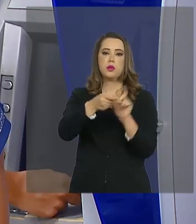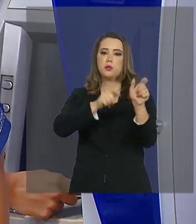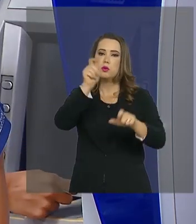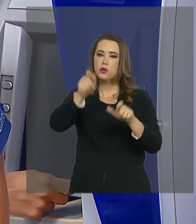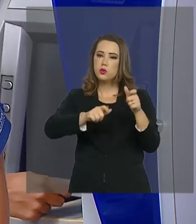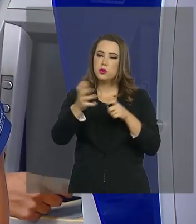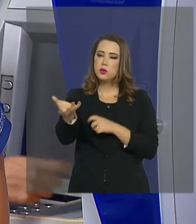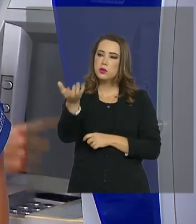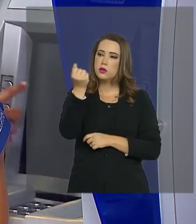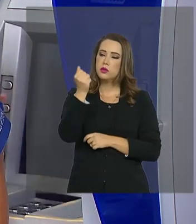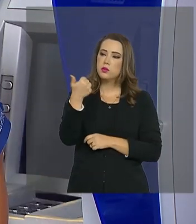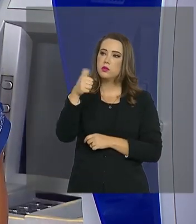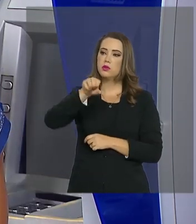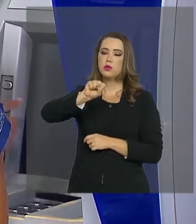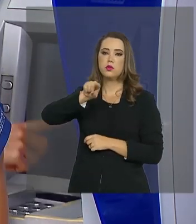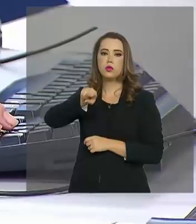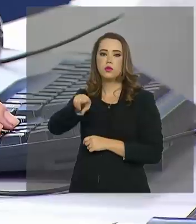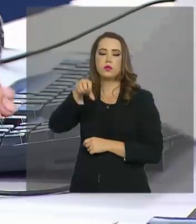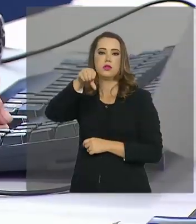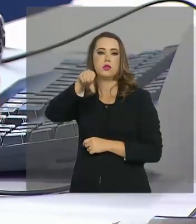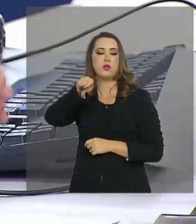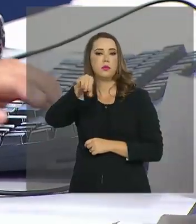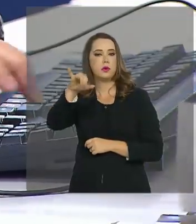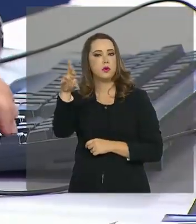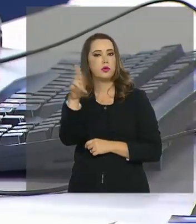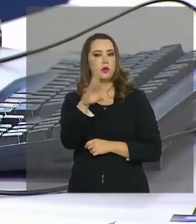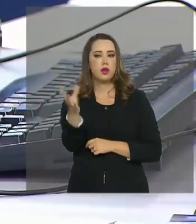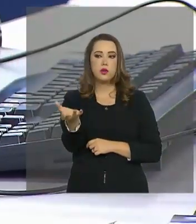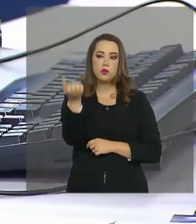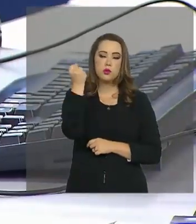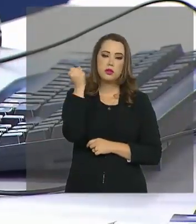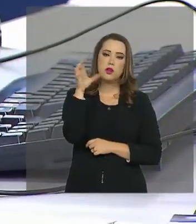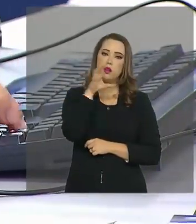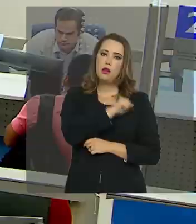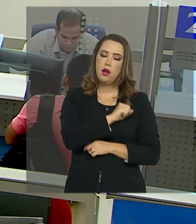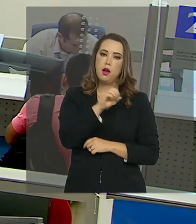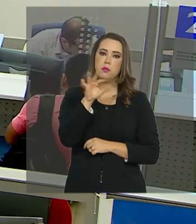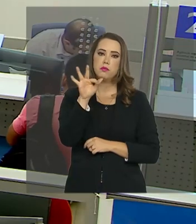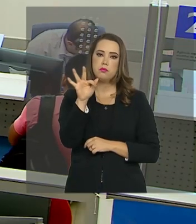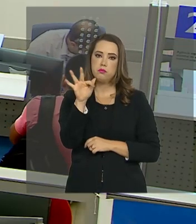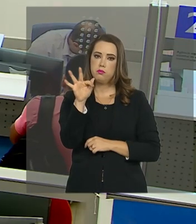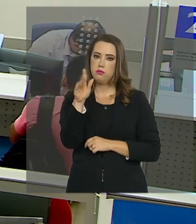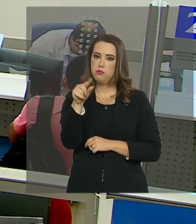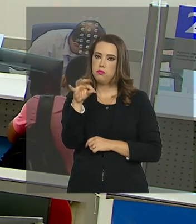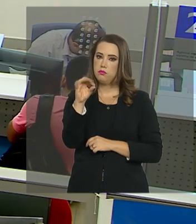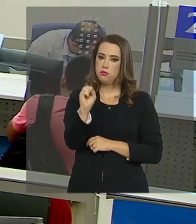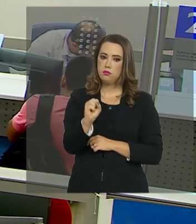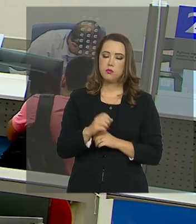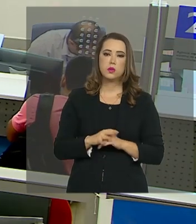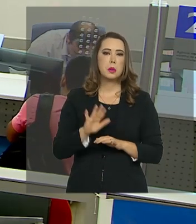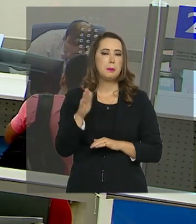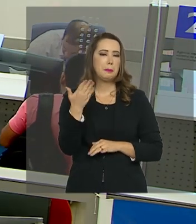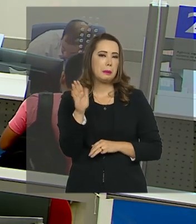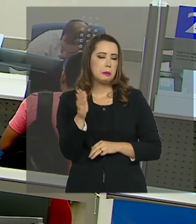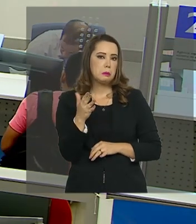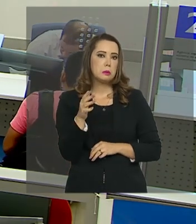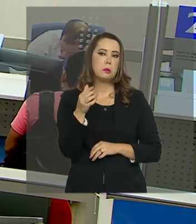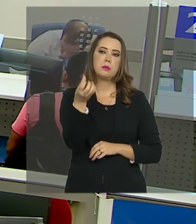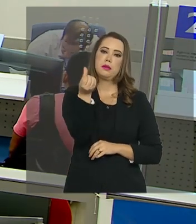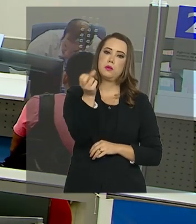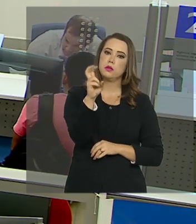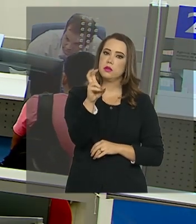receberam 18,9 bilhões de reais do saque imediato do FGTS. Por dia, são realizados, em média,